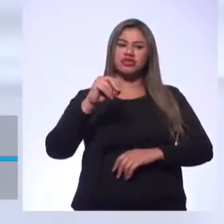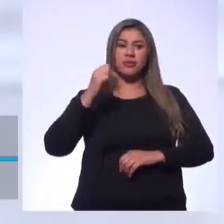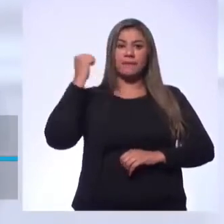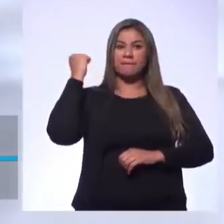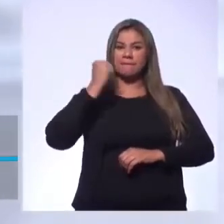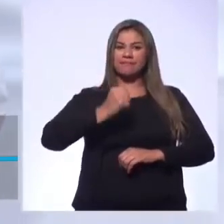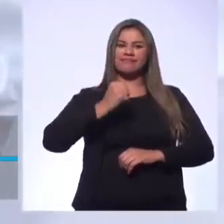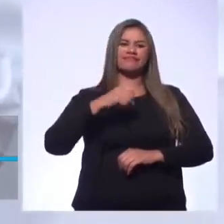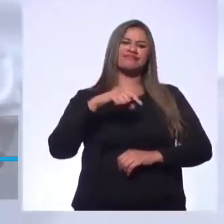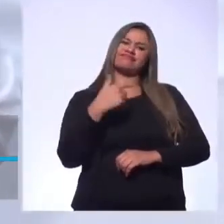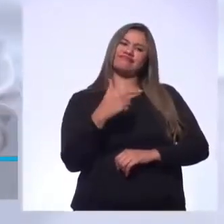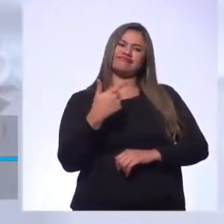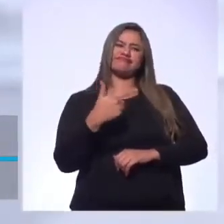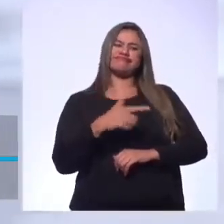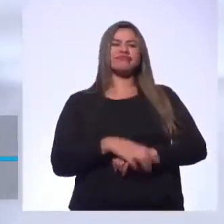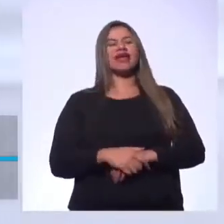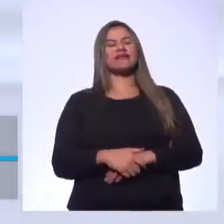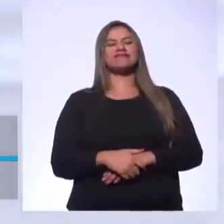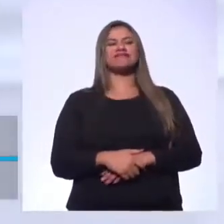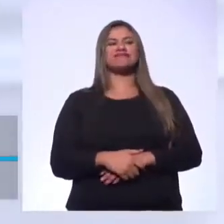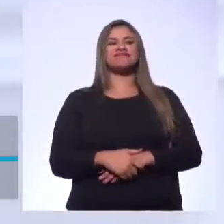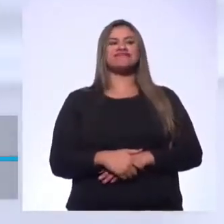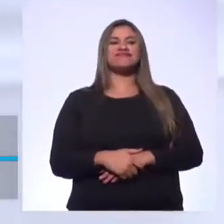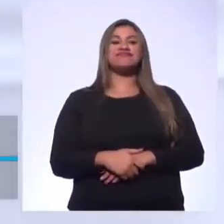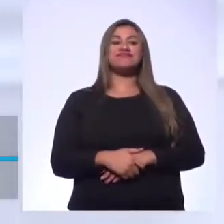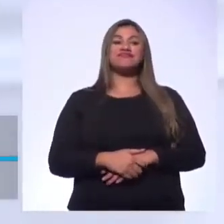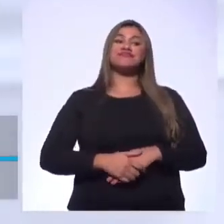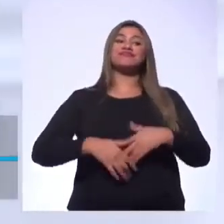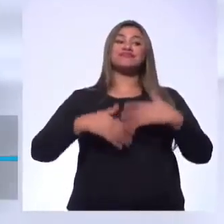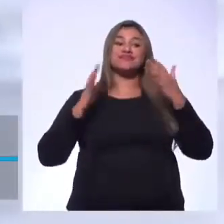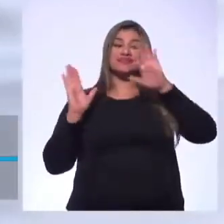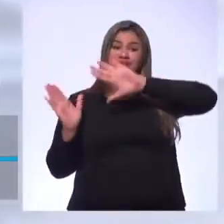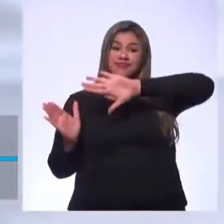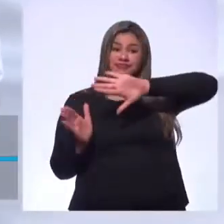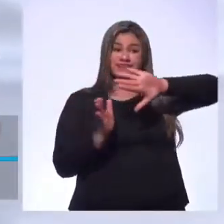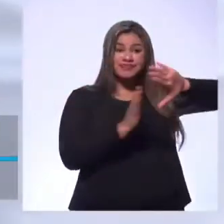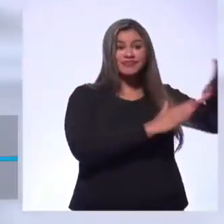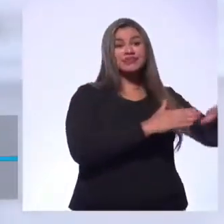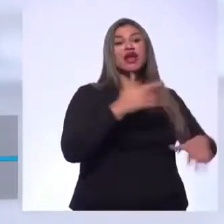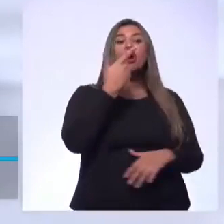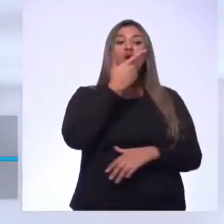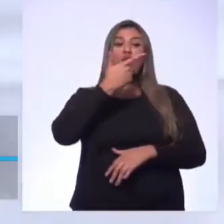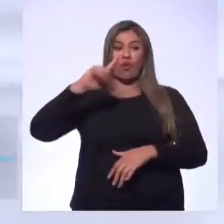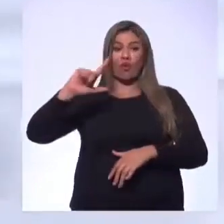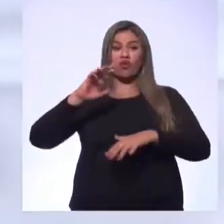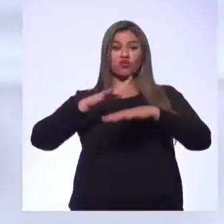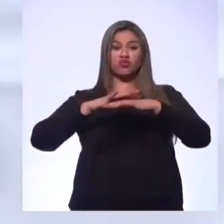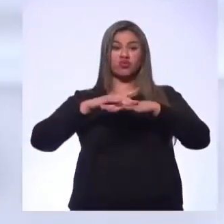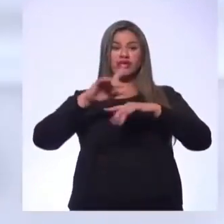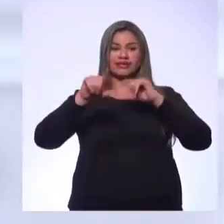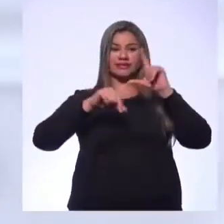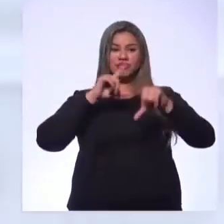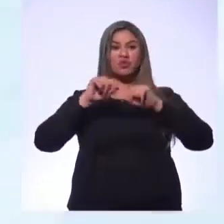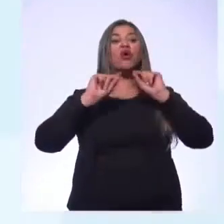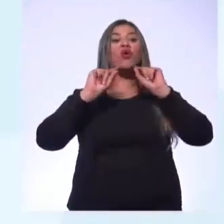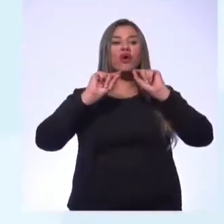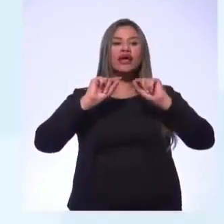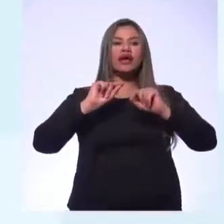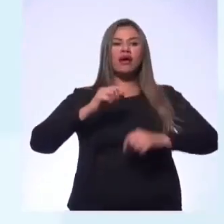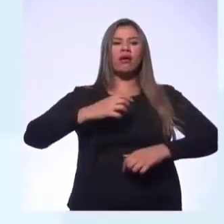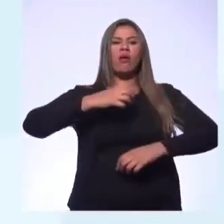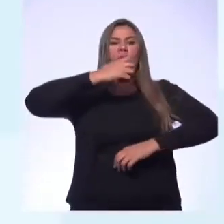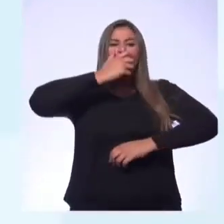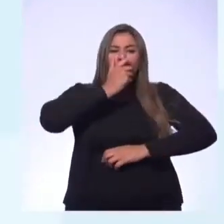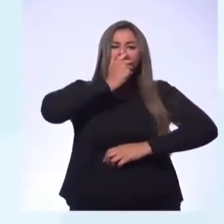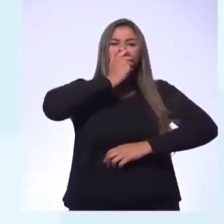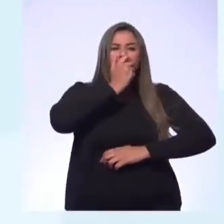dica do professor, tá bom? Mas eu tinha separado uma outra doença para falar para vocês, que é a tuberculose. Tá? A tuberculose